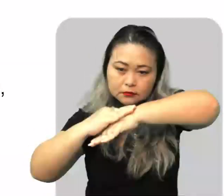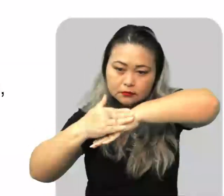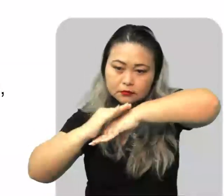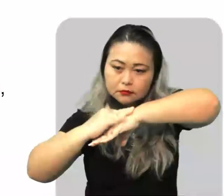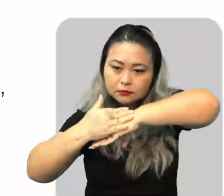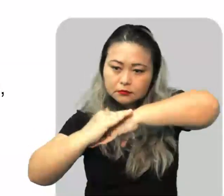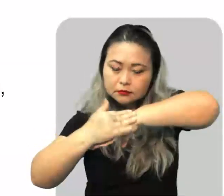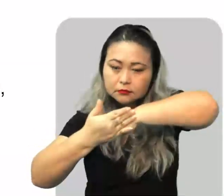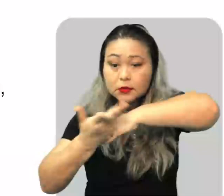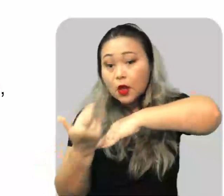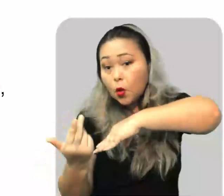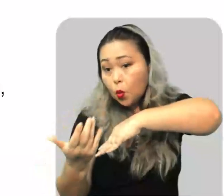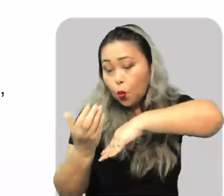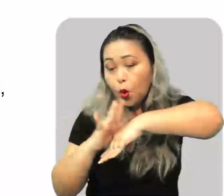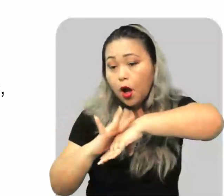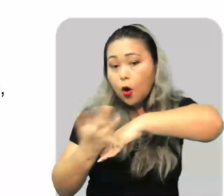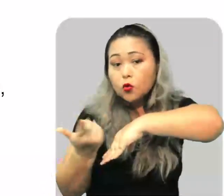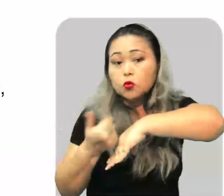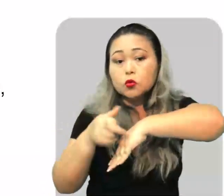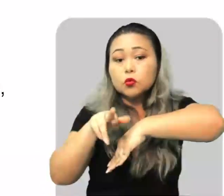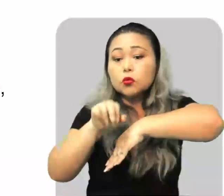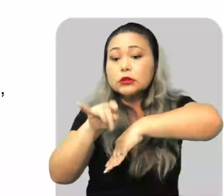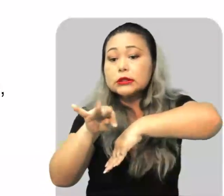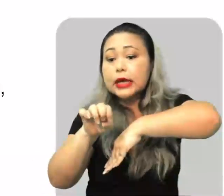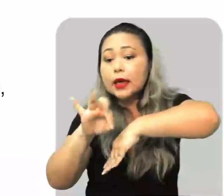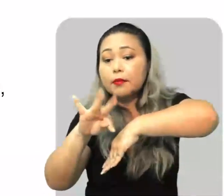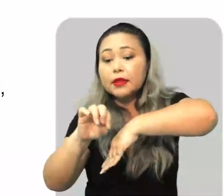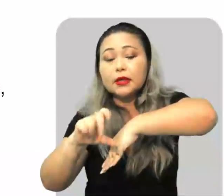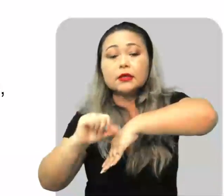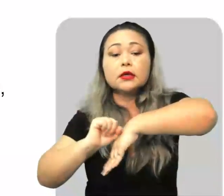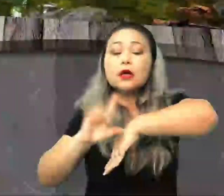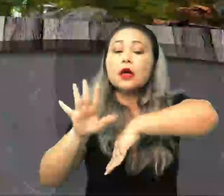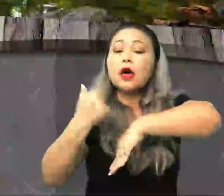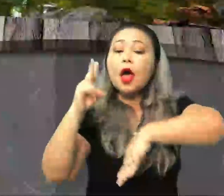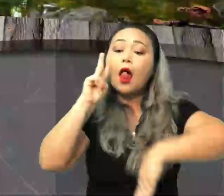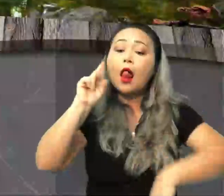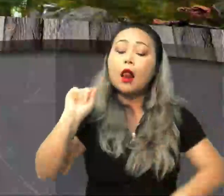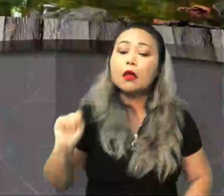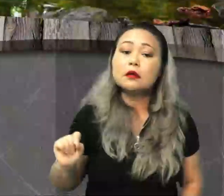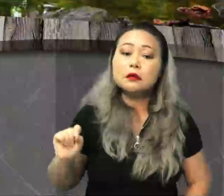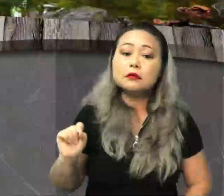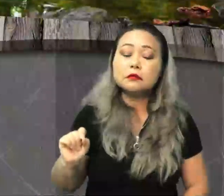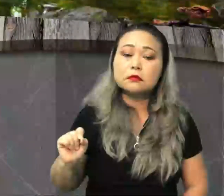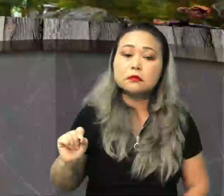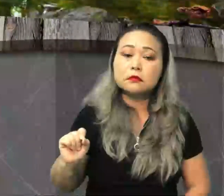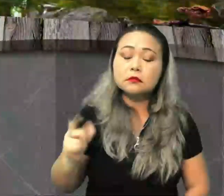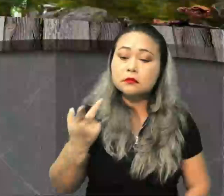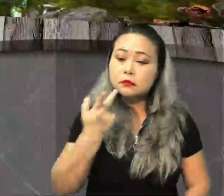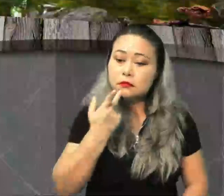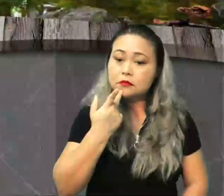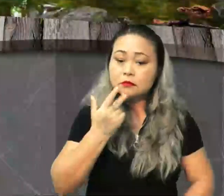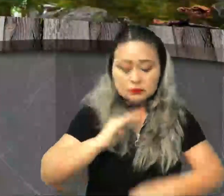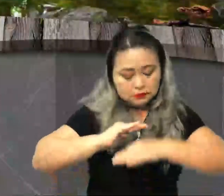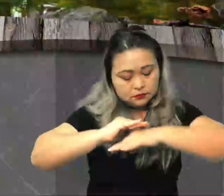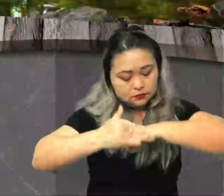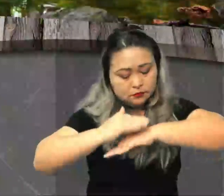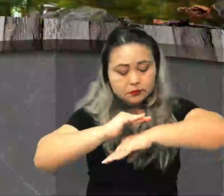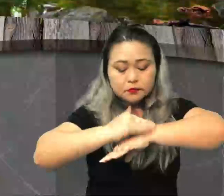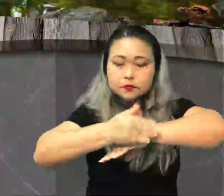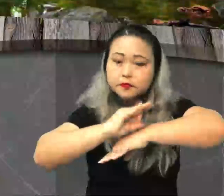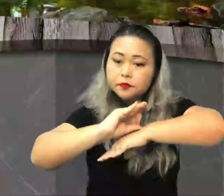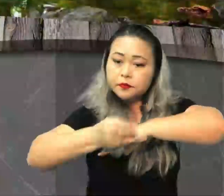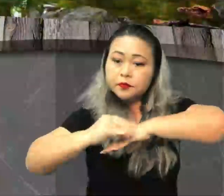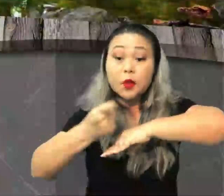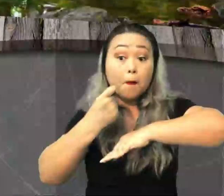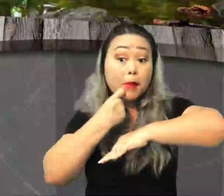assim como os répteis, né? Aí a gente lembra aqui, olha só para mim. Está falando aí de escamas, está falando de escama